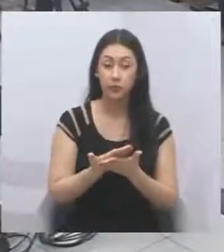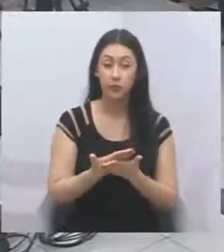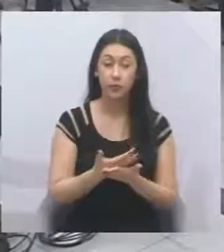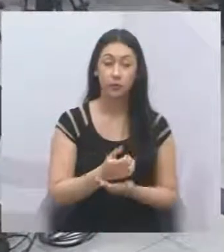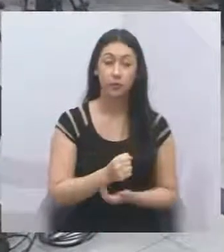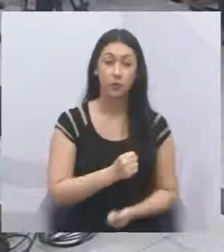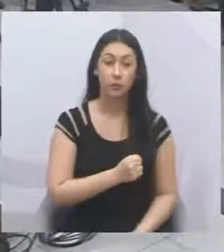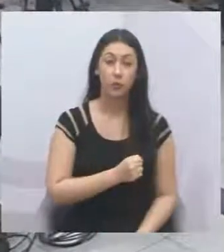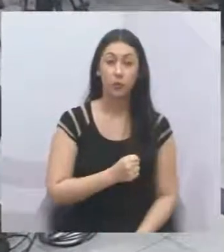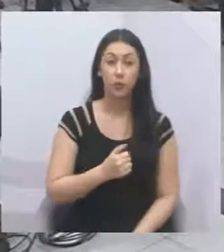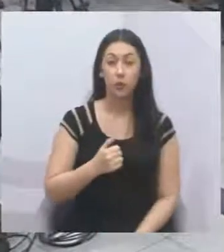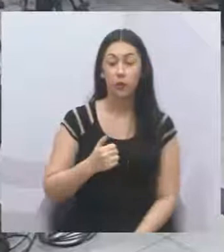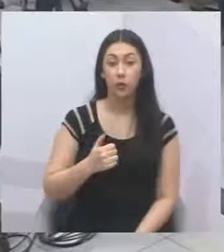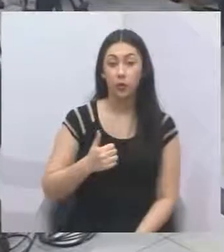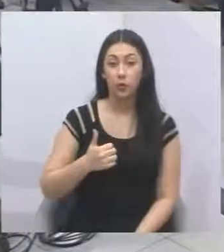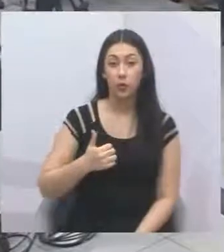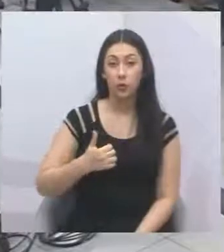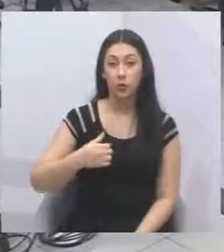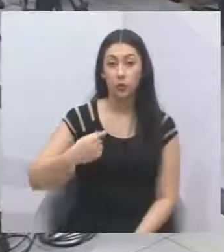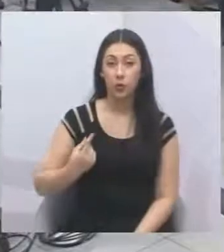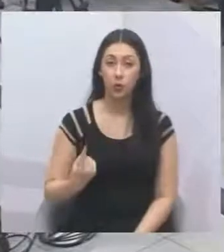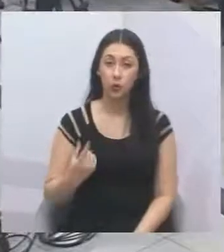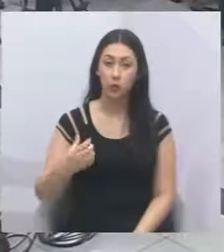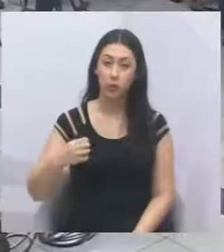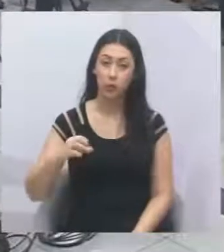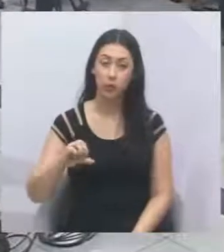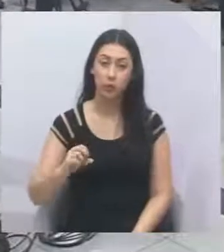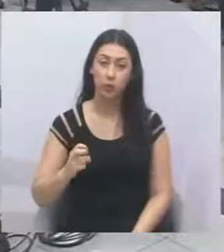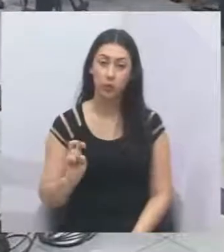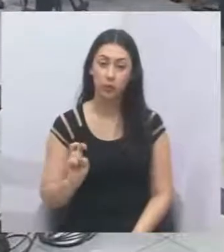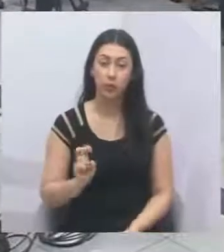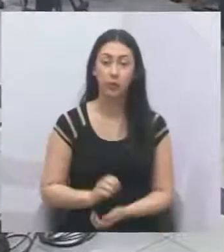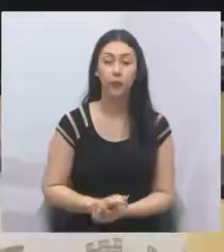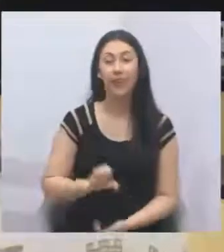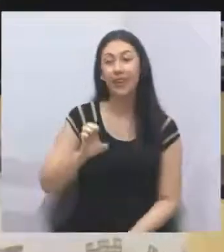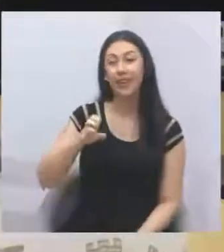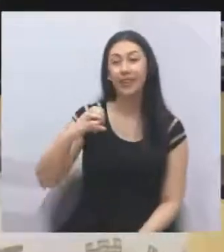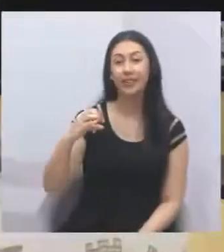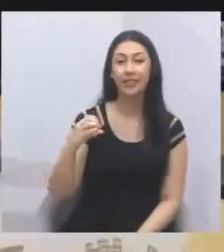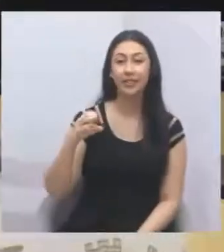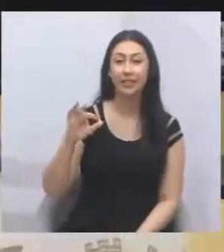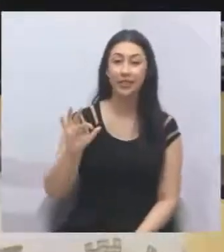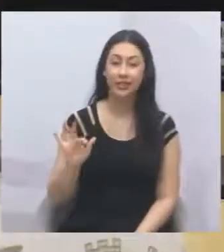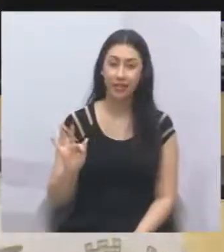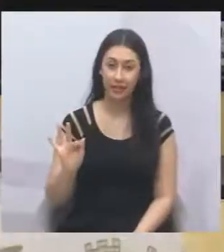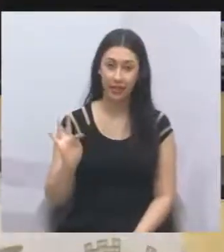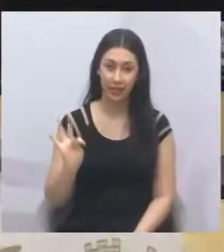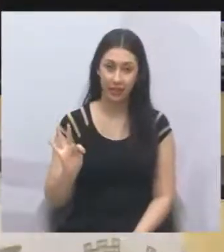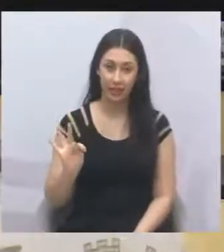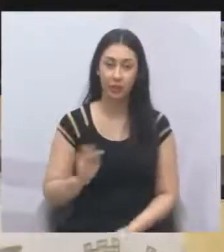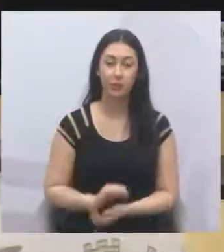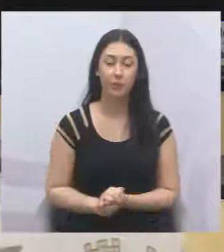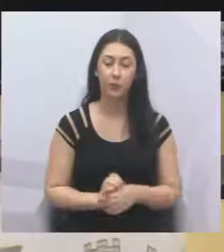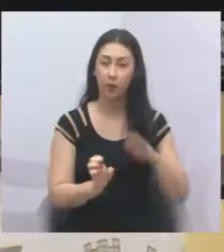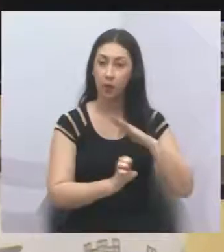Requerimento 295. A ECT, Empresa Brasileira de Correios e